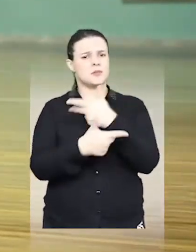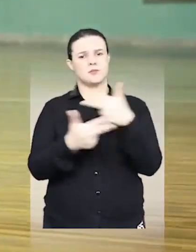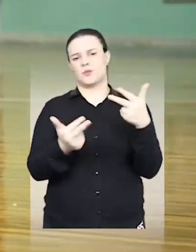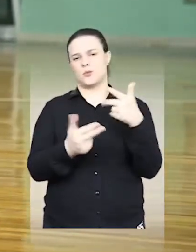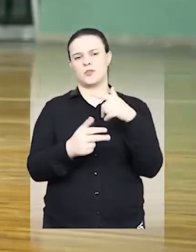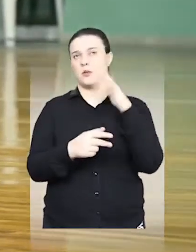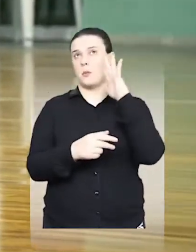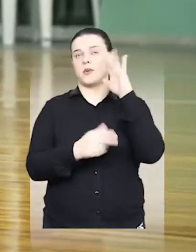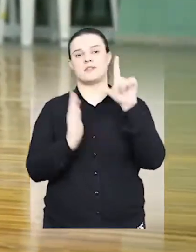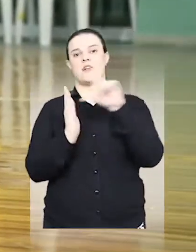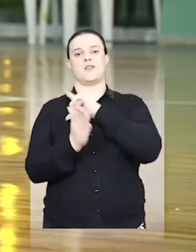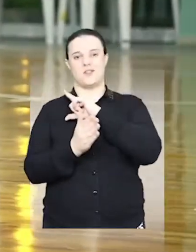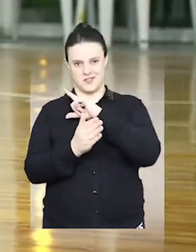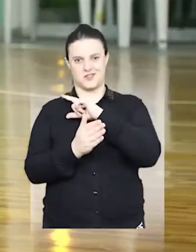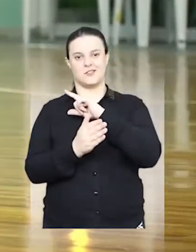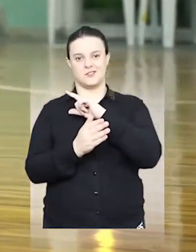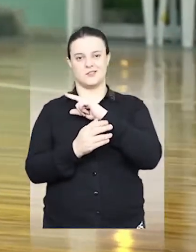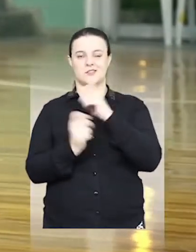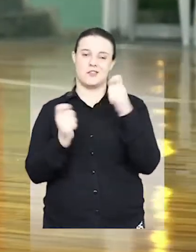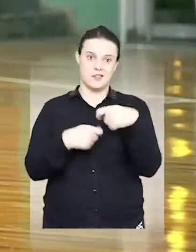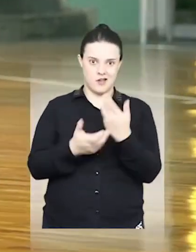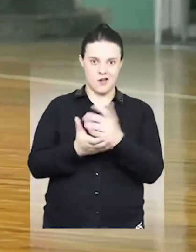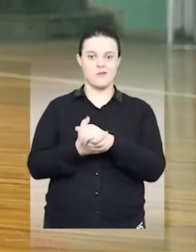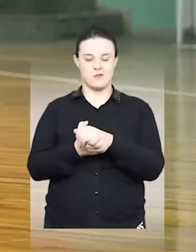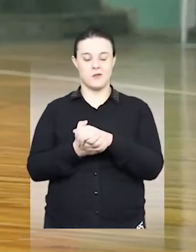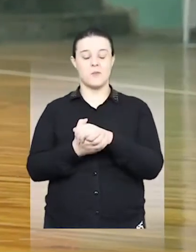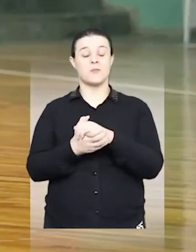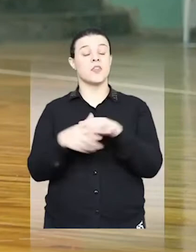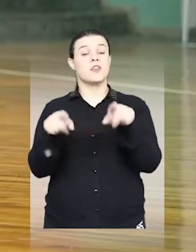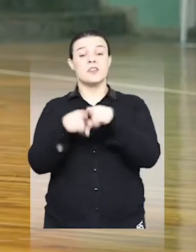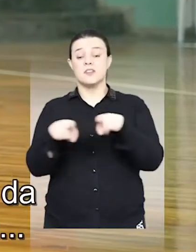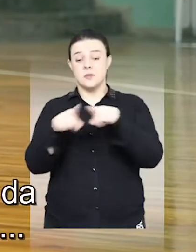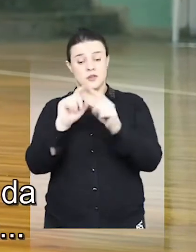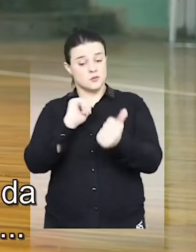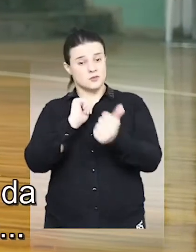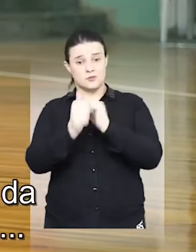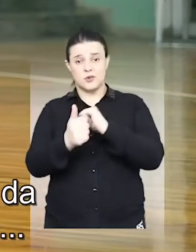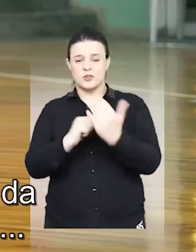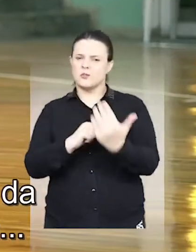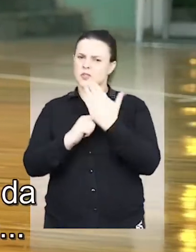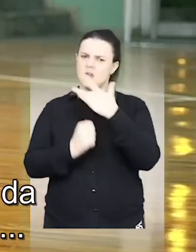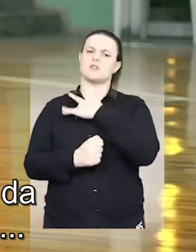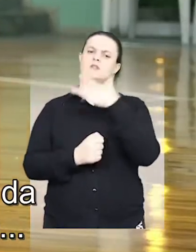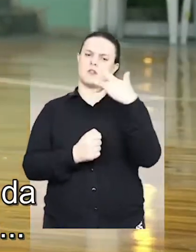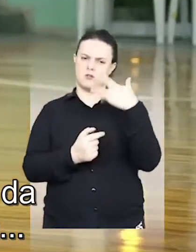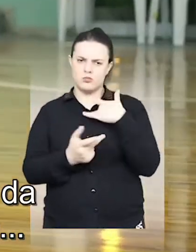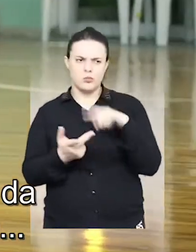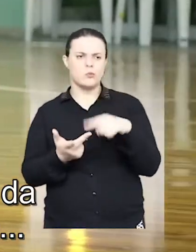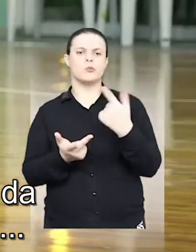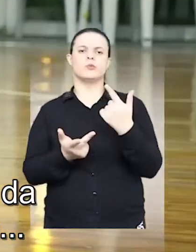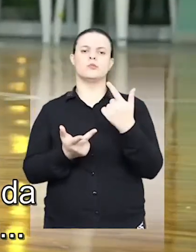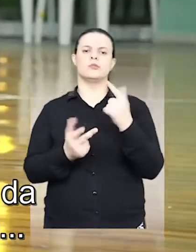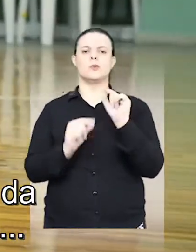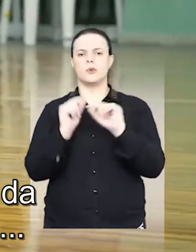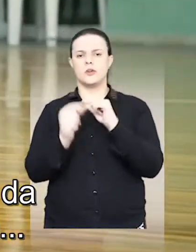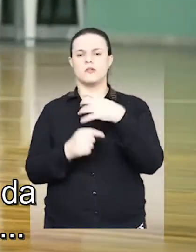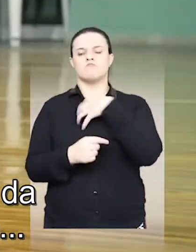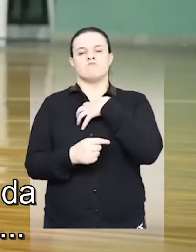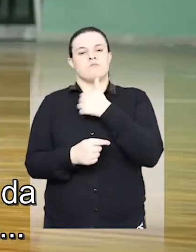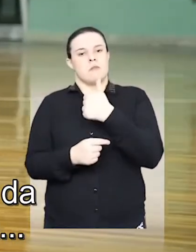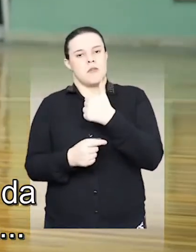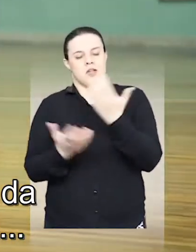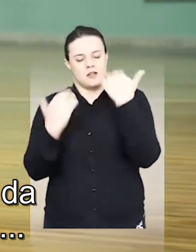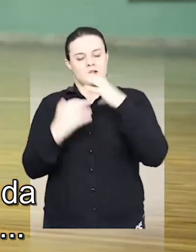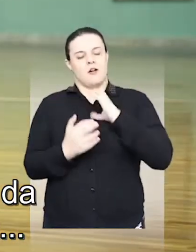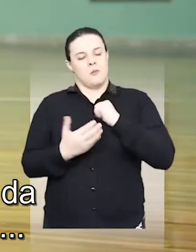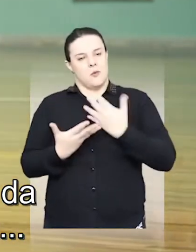do que a gente imaginava que podia. E aí o esporte também traz o benefício da saúde, do